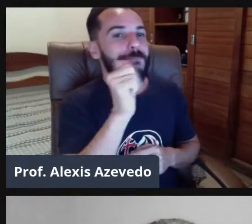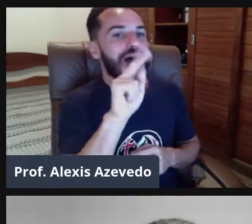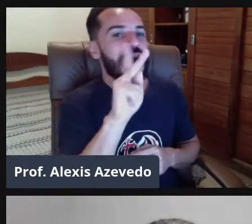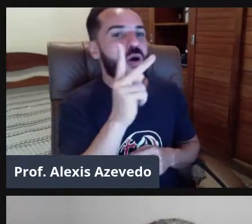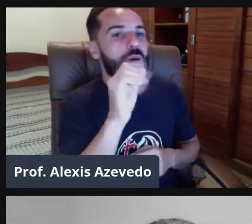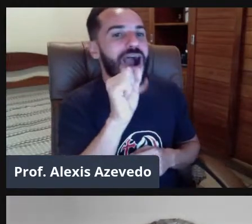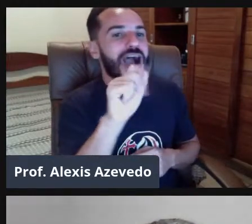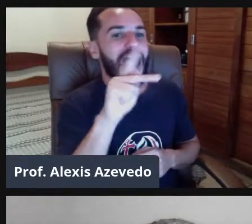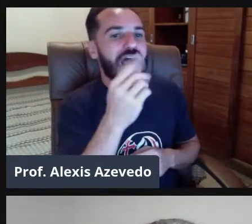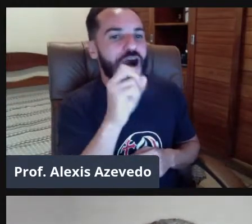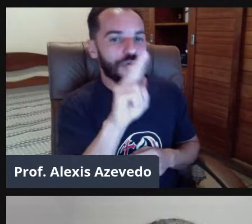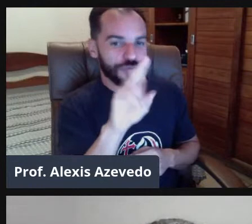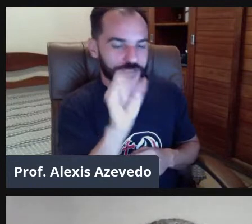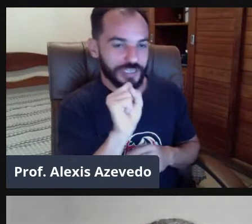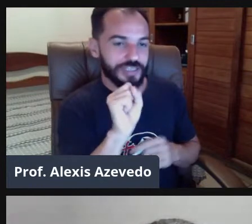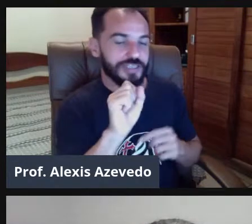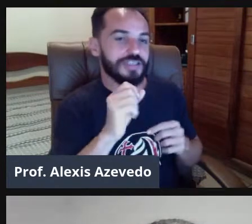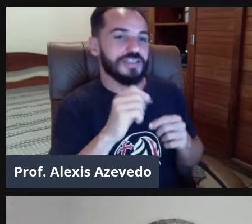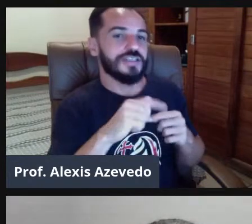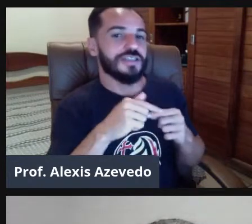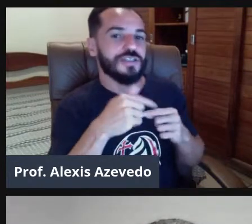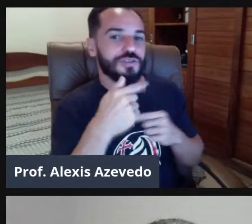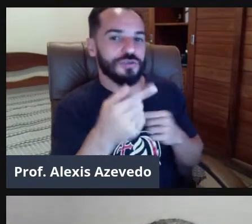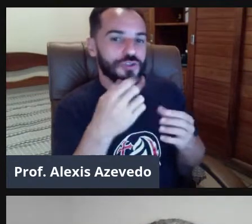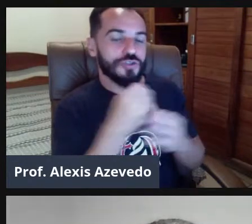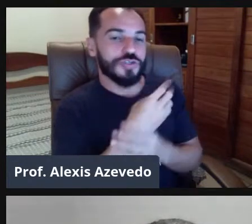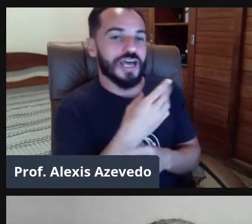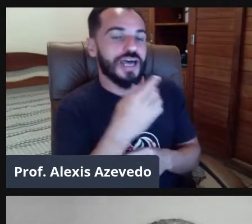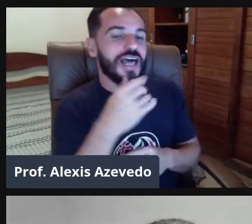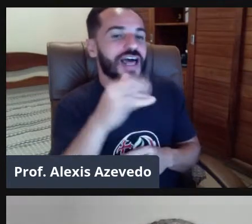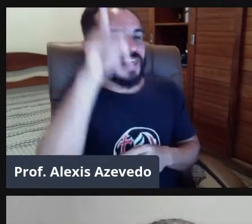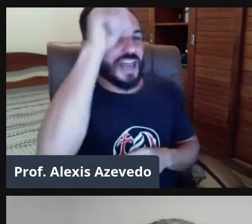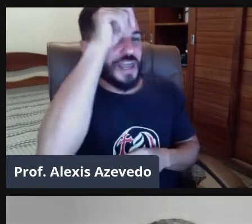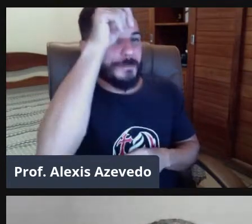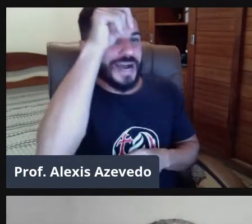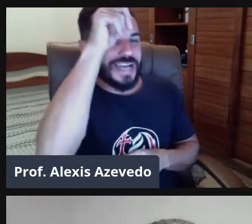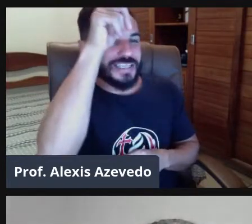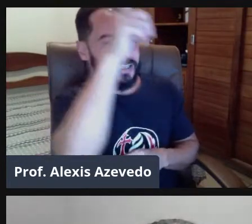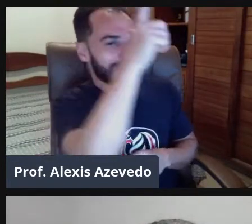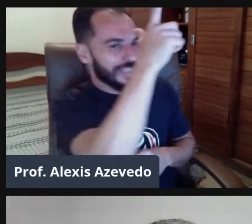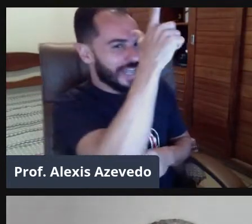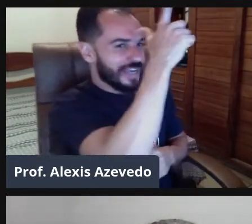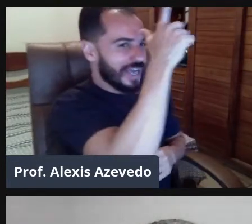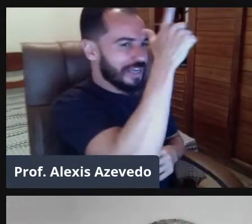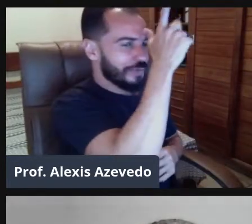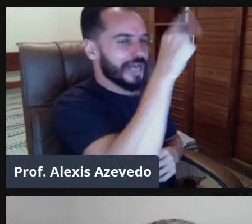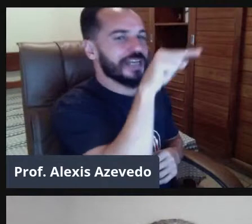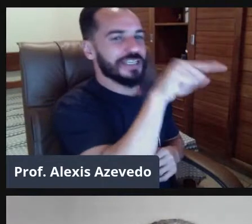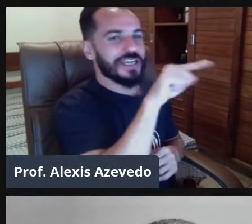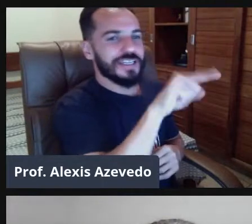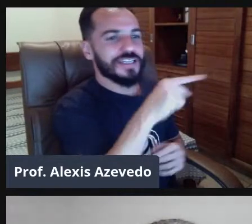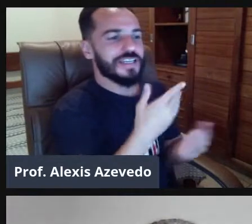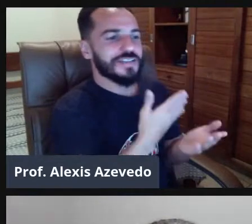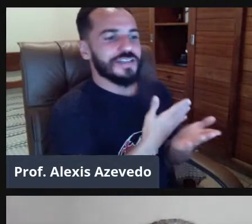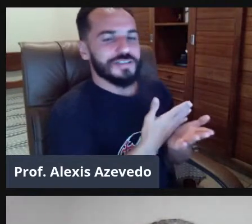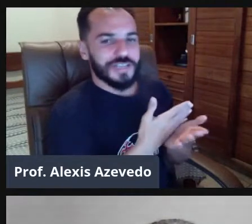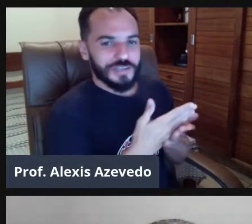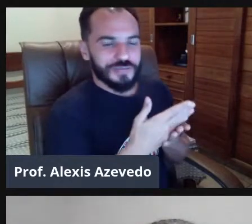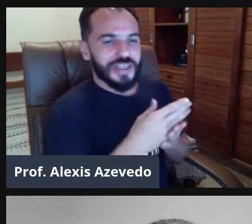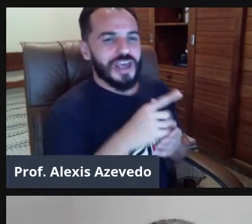em 1919, logo depois da Primeira Guerra Mundial, na Alemanha, um país que perdeu a guerra, né?